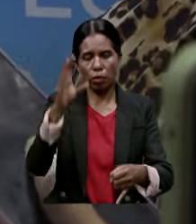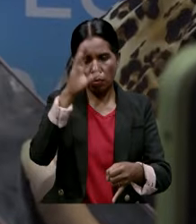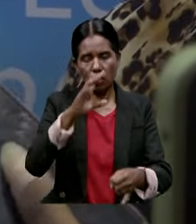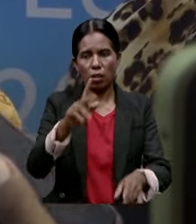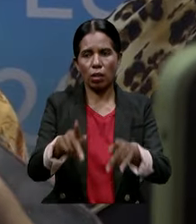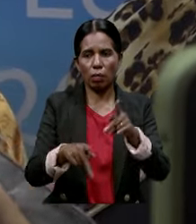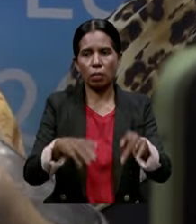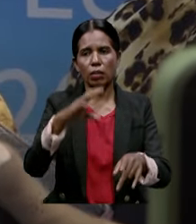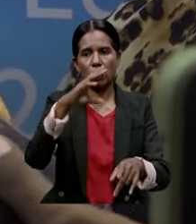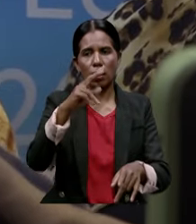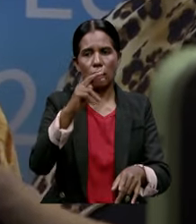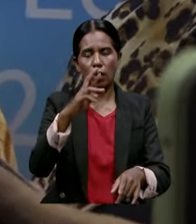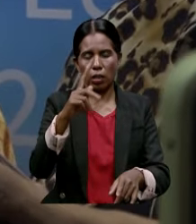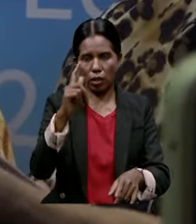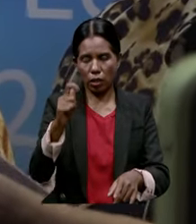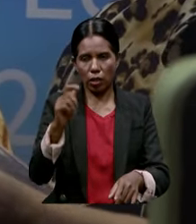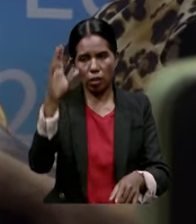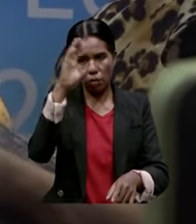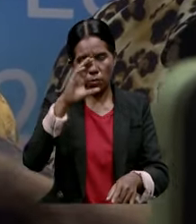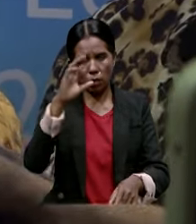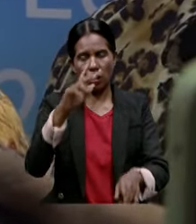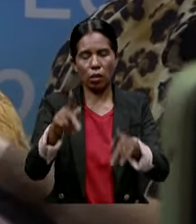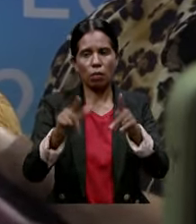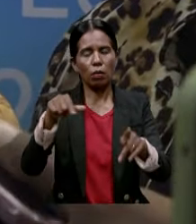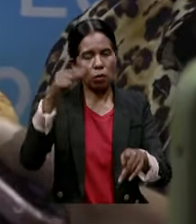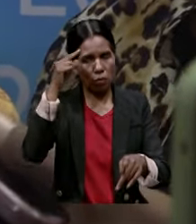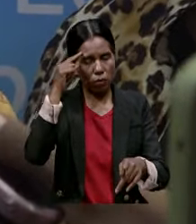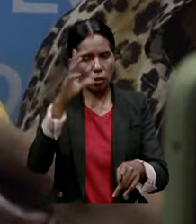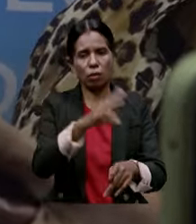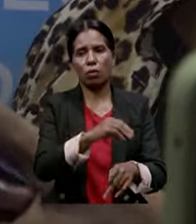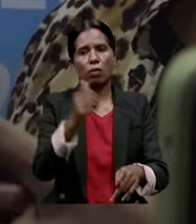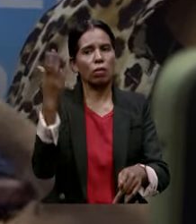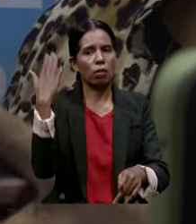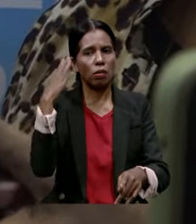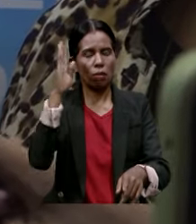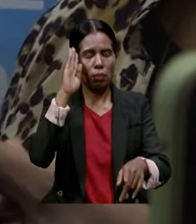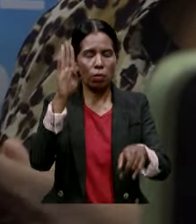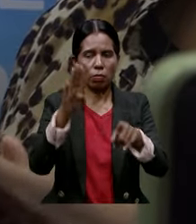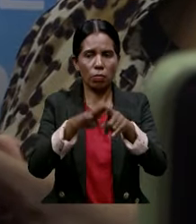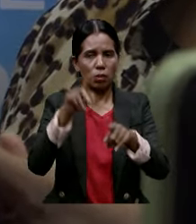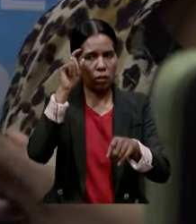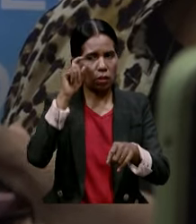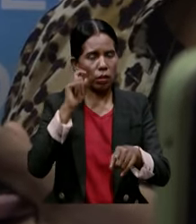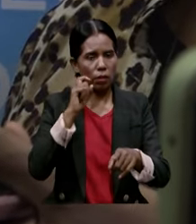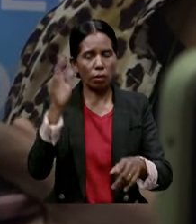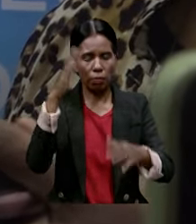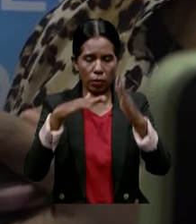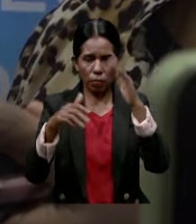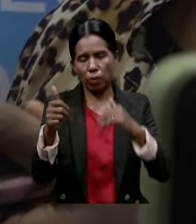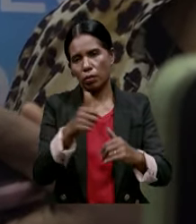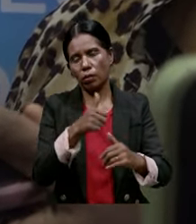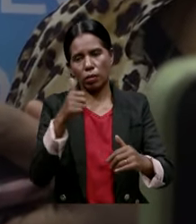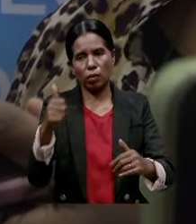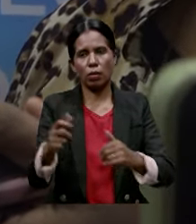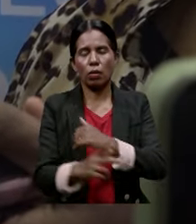MCNRT. Bucadei, MMB, governo, ou Mambo, nada. Problema é se a